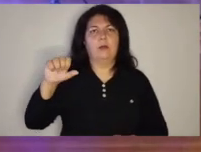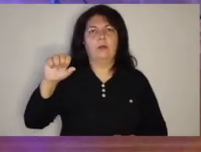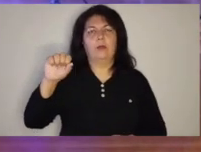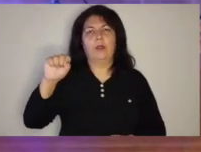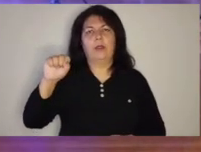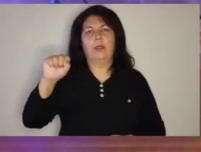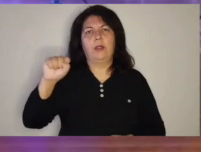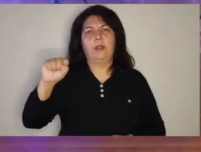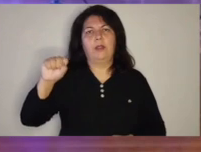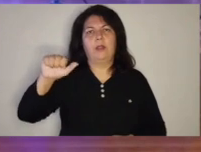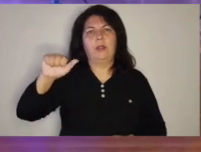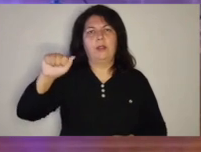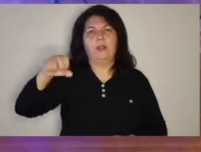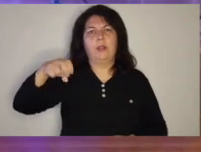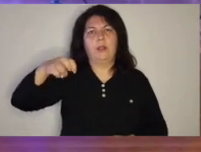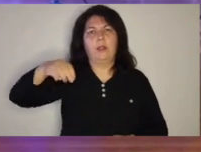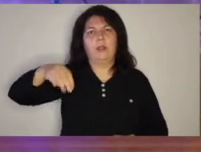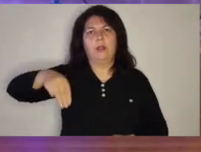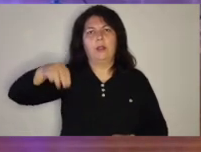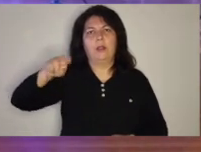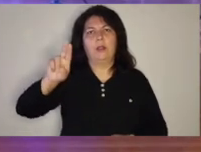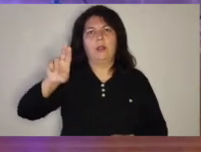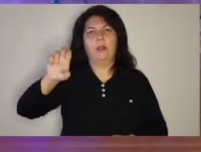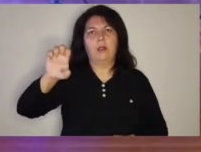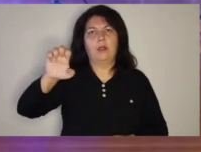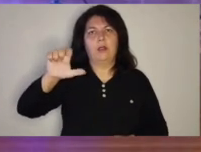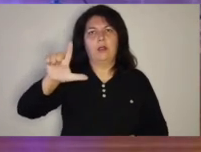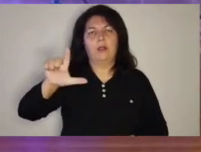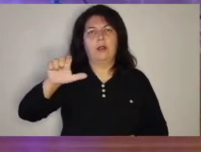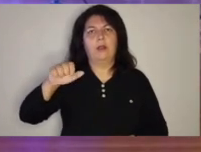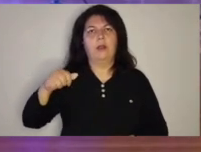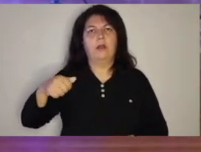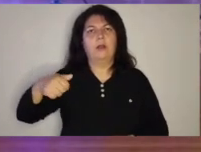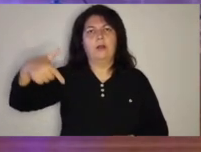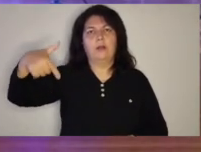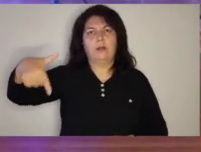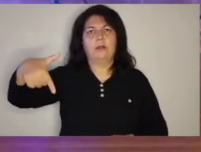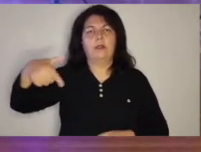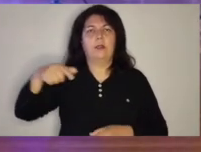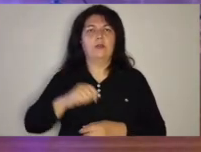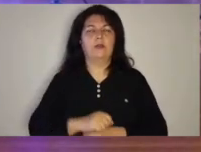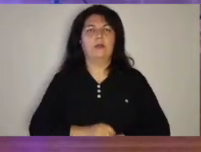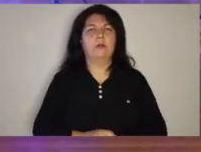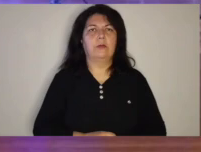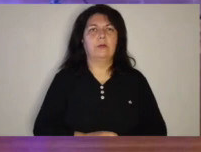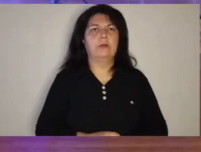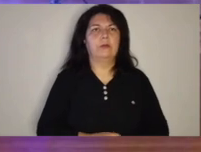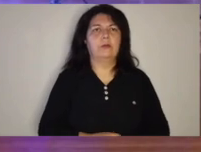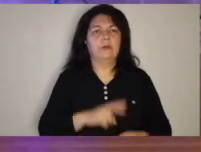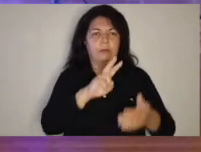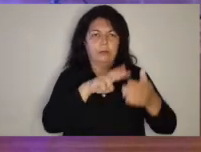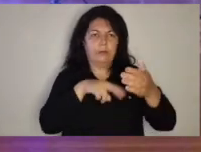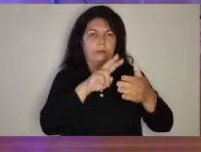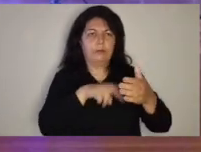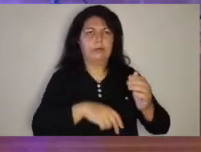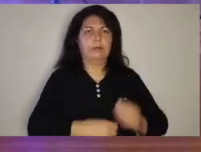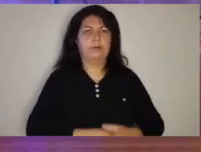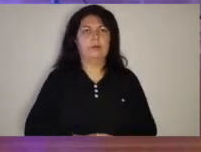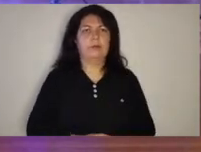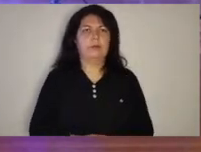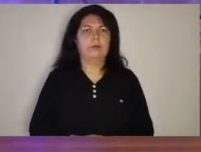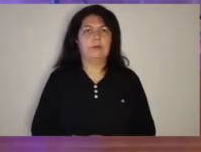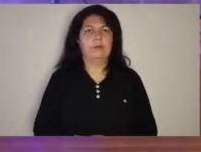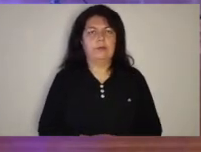2, diz assim: Então vieram os homens de Kiriat Jearim, levaram a arca do Senhor e